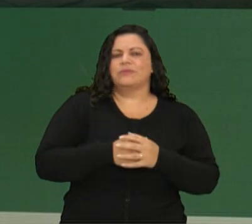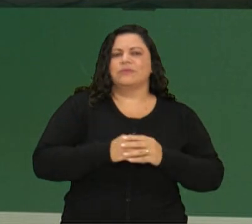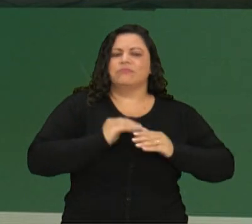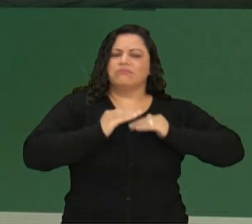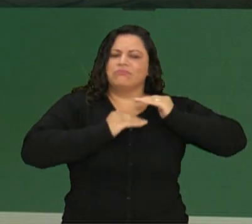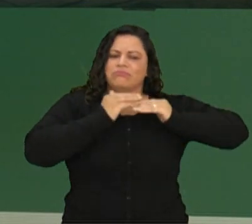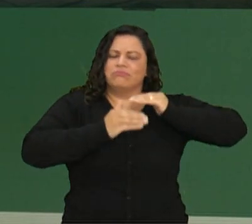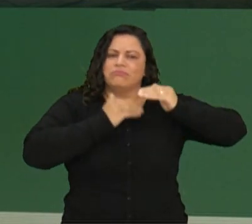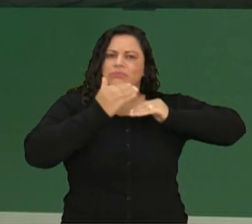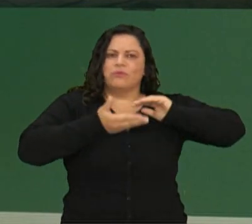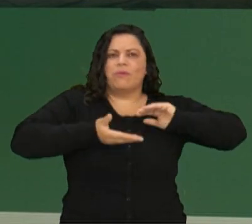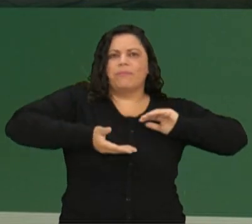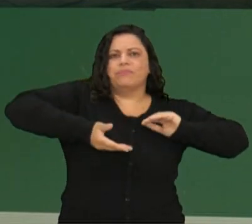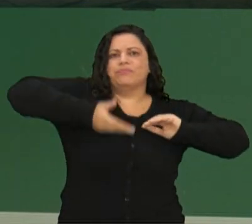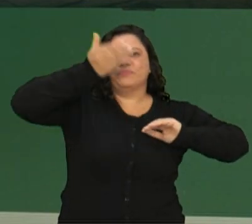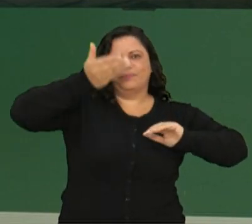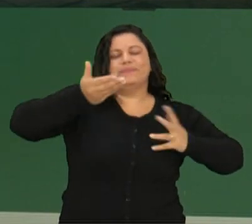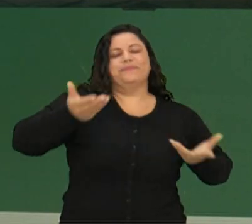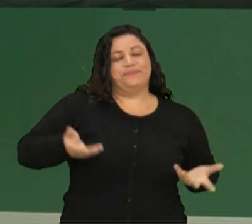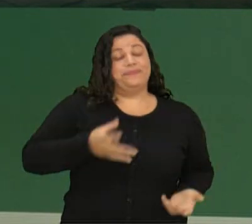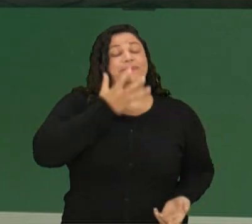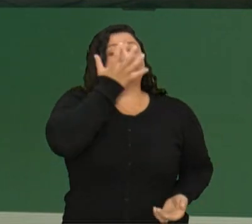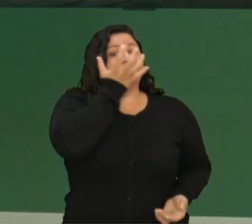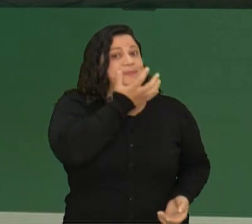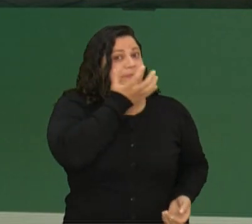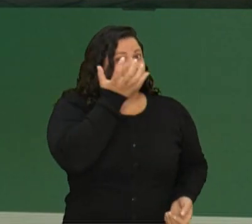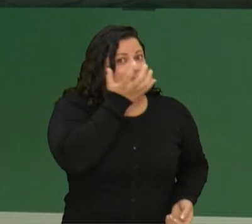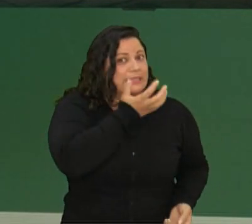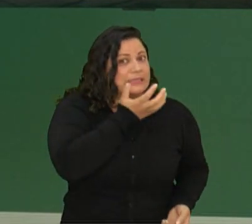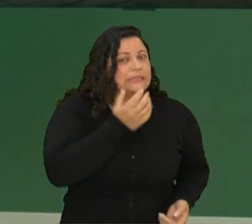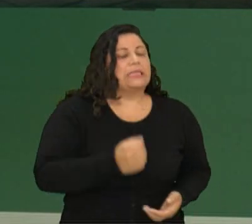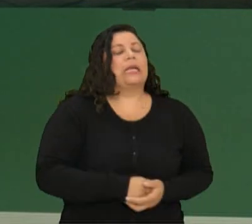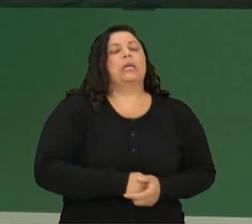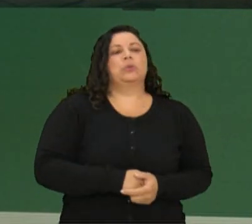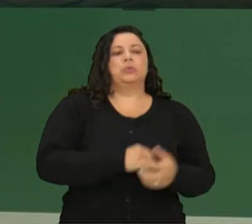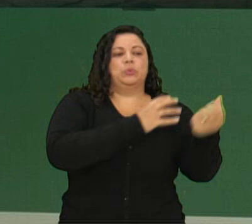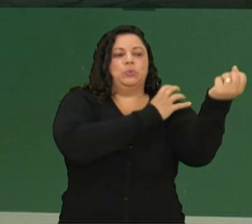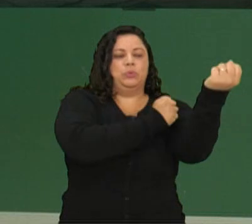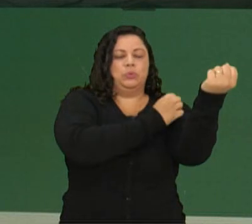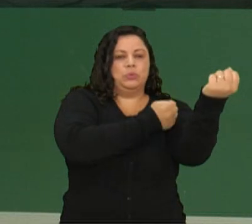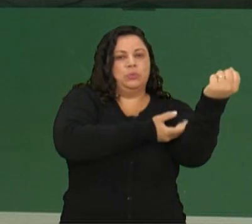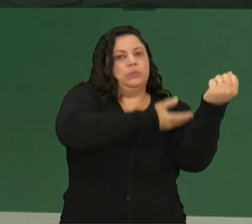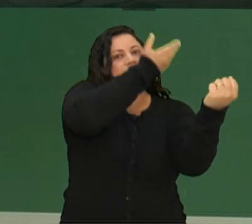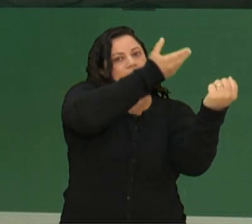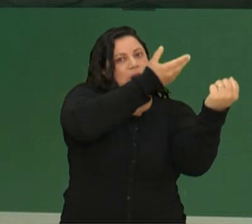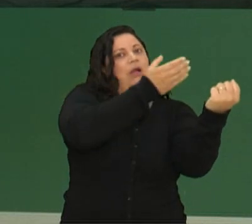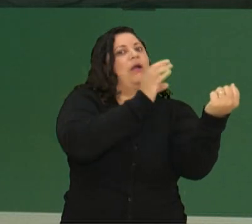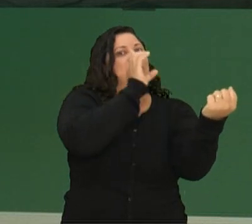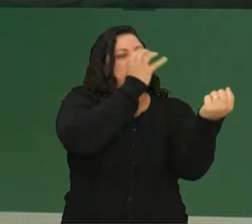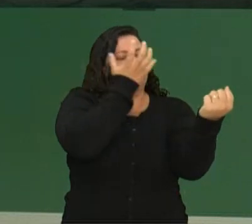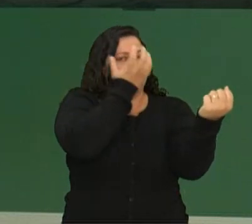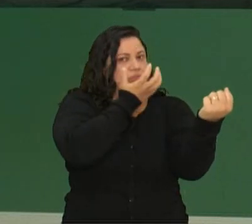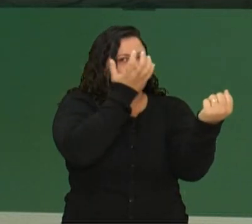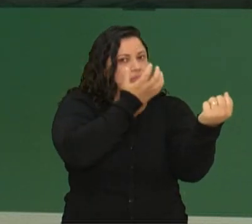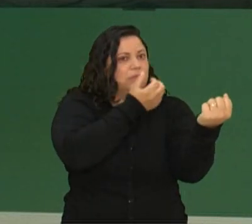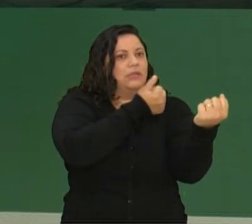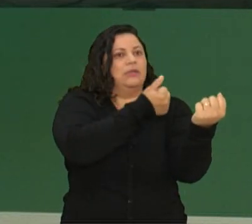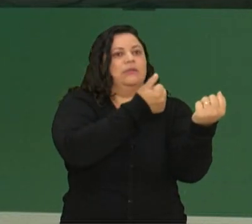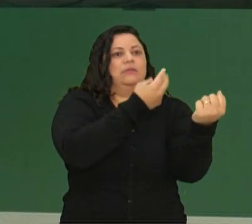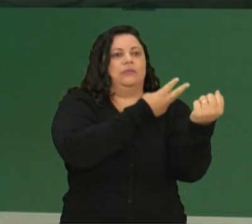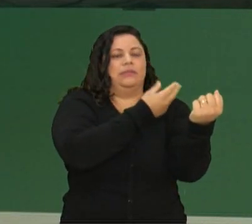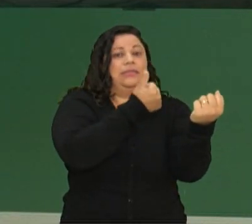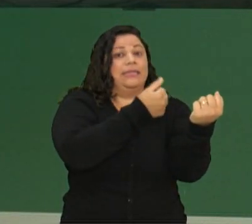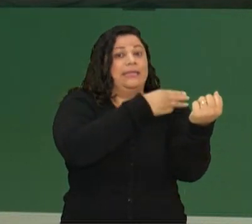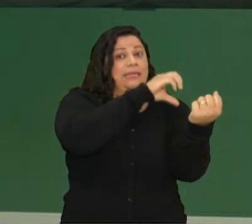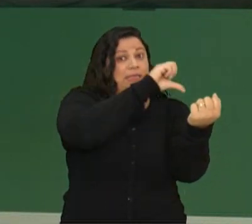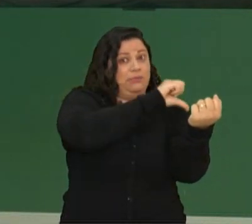desenvolver pressão alta, né? Que é muito sério, tá? Então, acima de 13 por 9 já é pressão alta, tá? Já começa a ficar